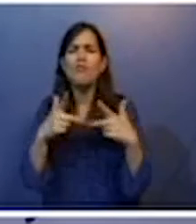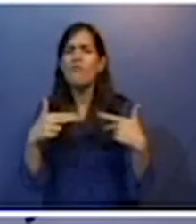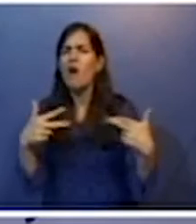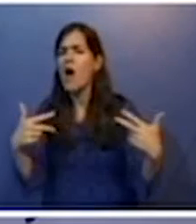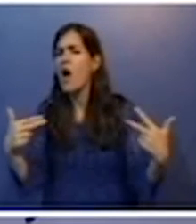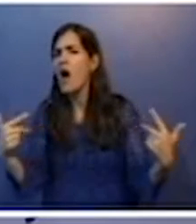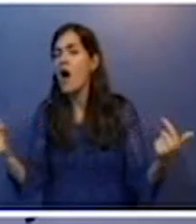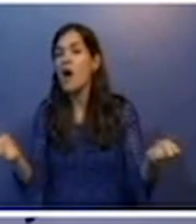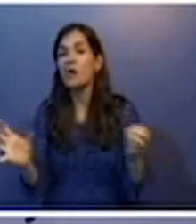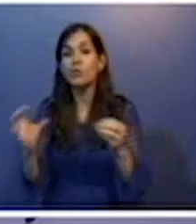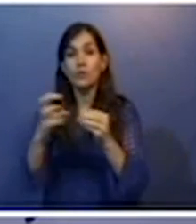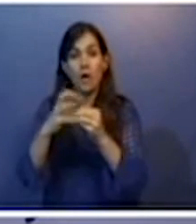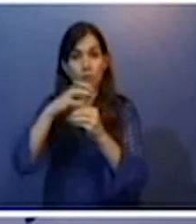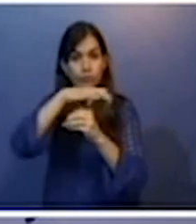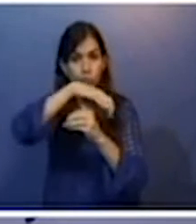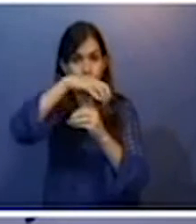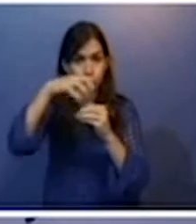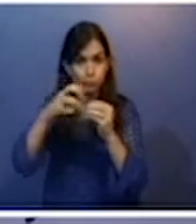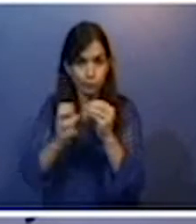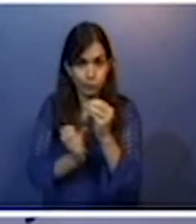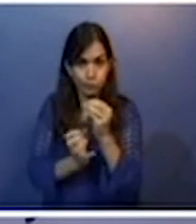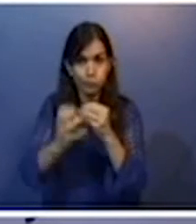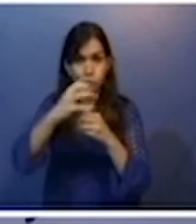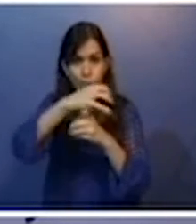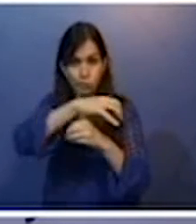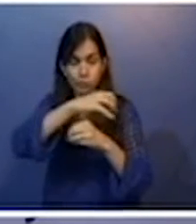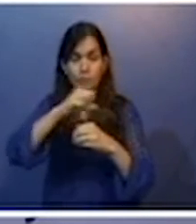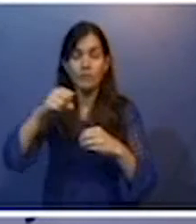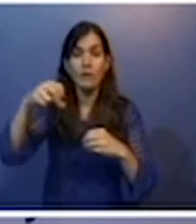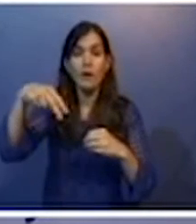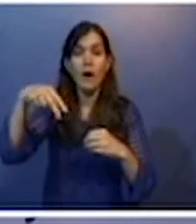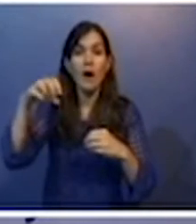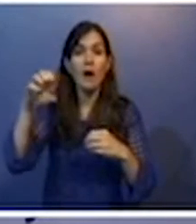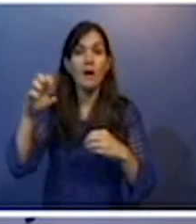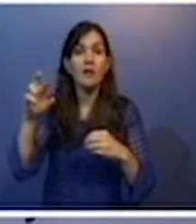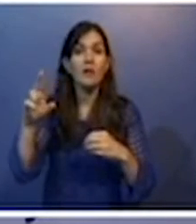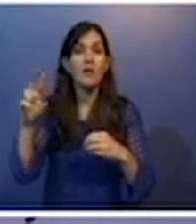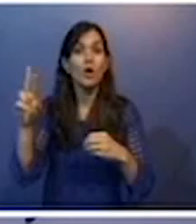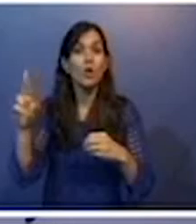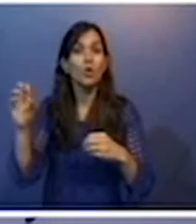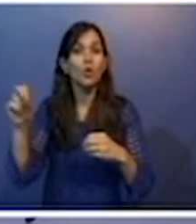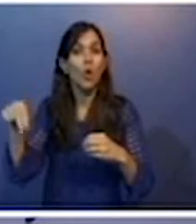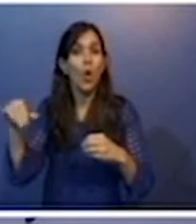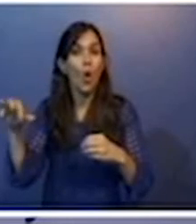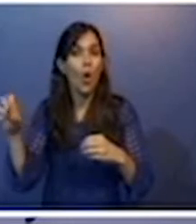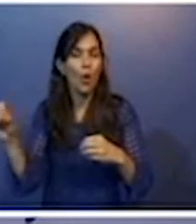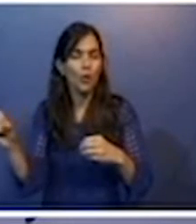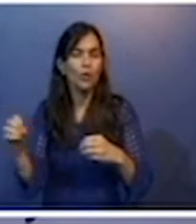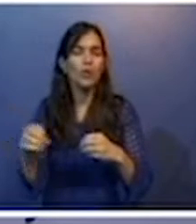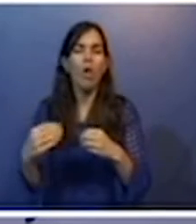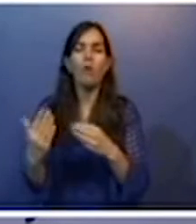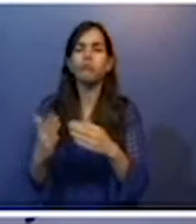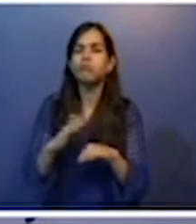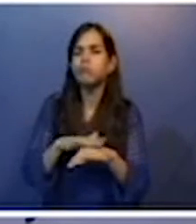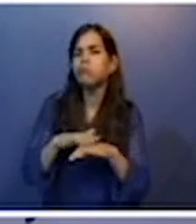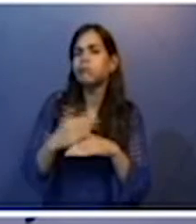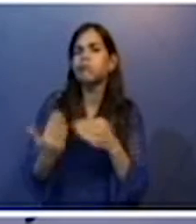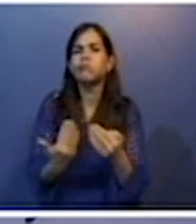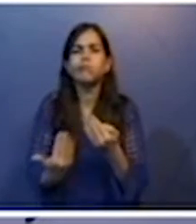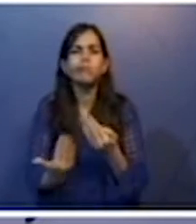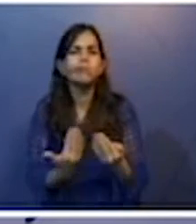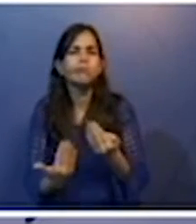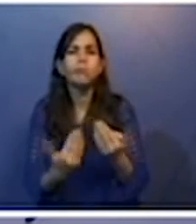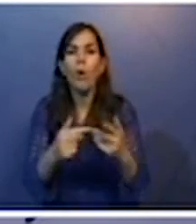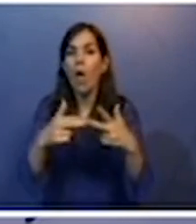pequenas células nervosas, que são os neurônios. Cada neurônio conversa intensamente